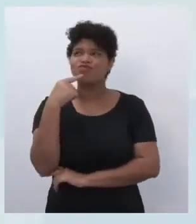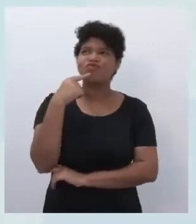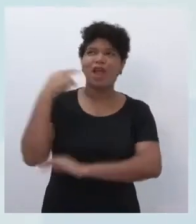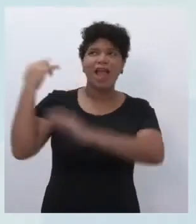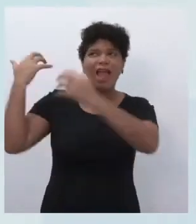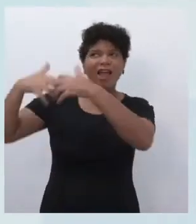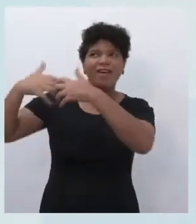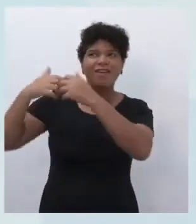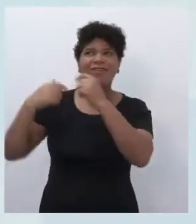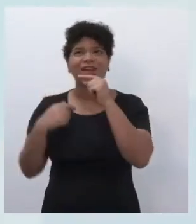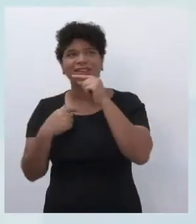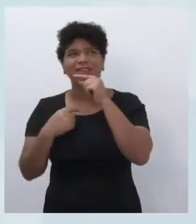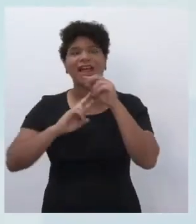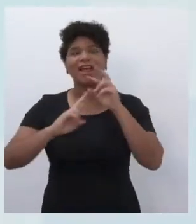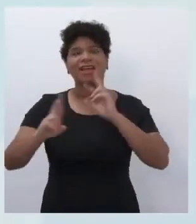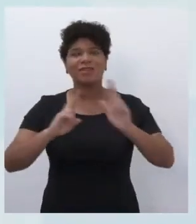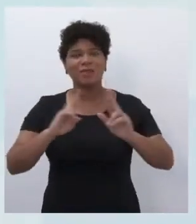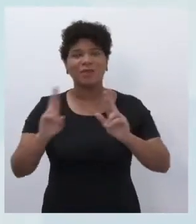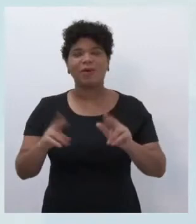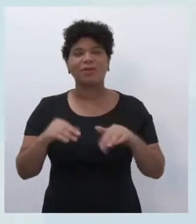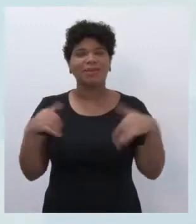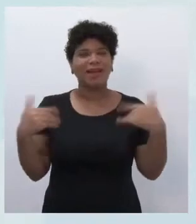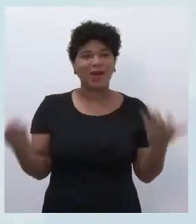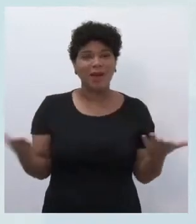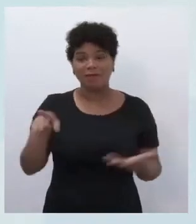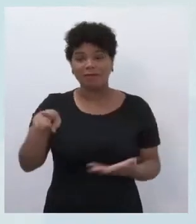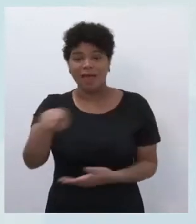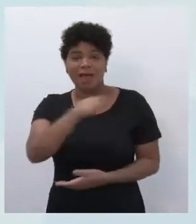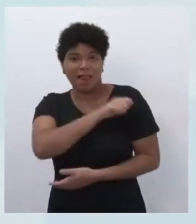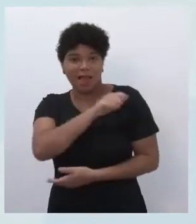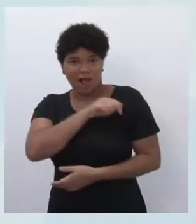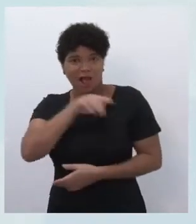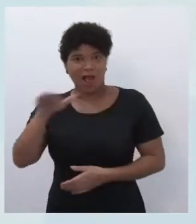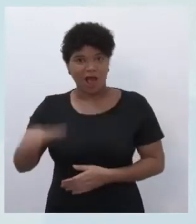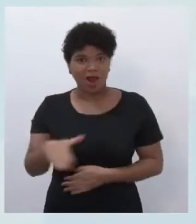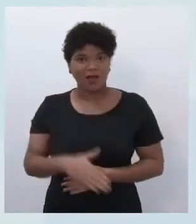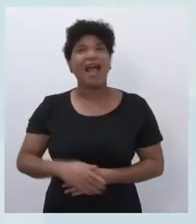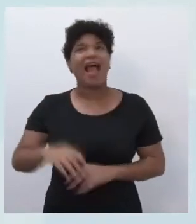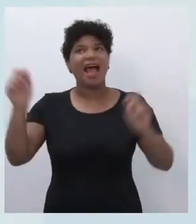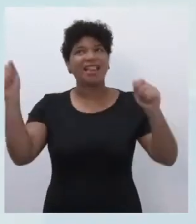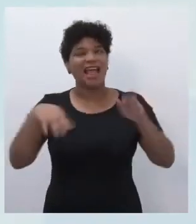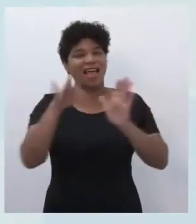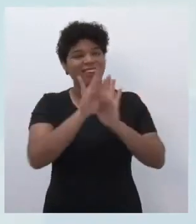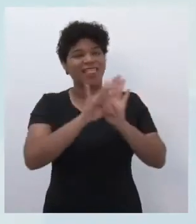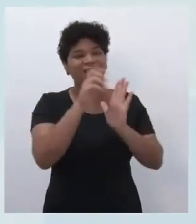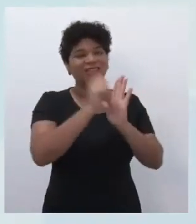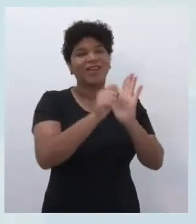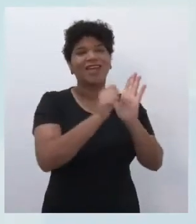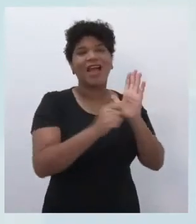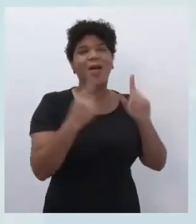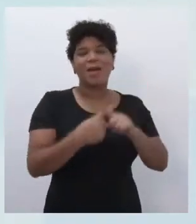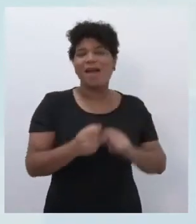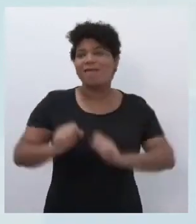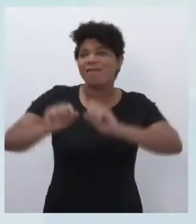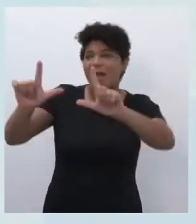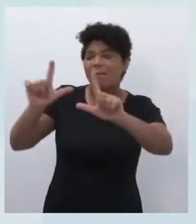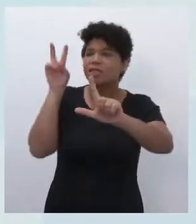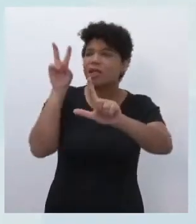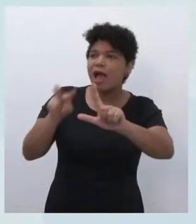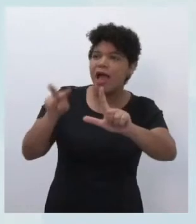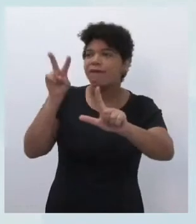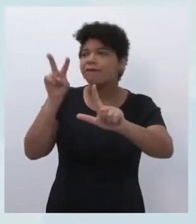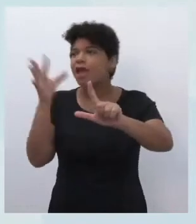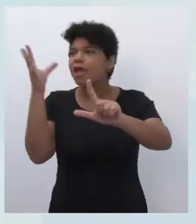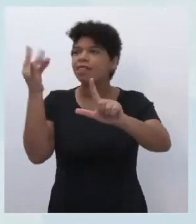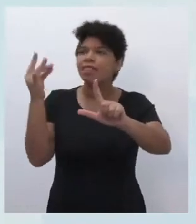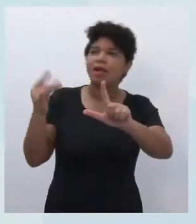que auxiliem a constituição de uma produção de texto. Nesse caso, sugerimos que o registro seja feito